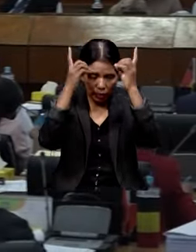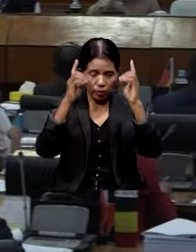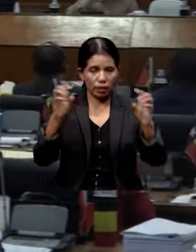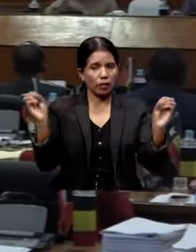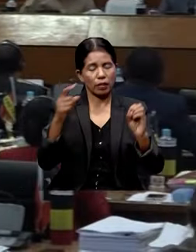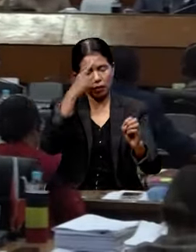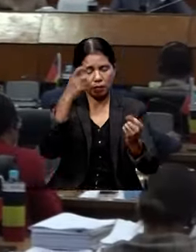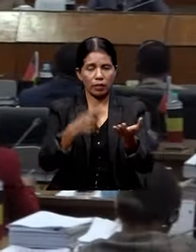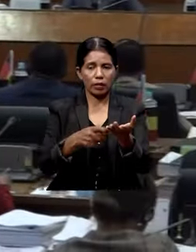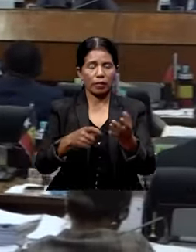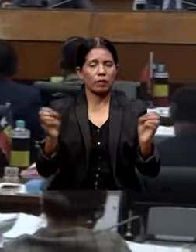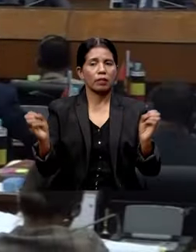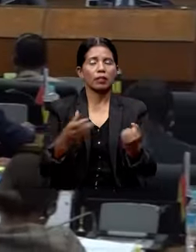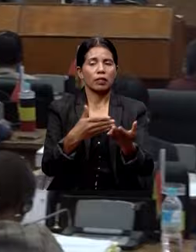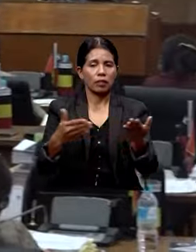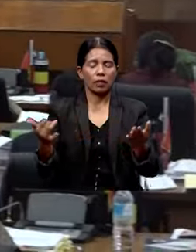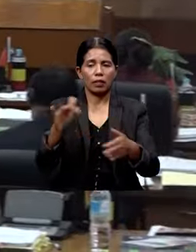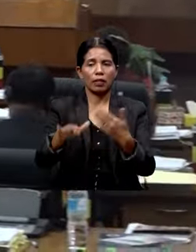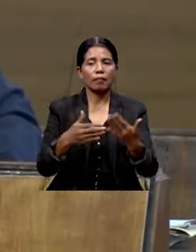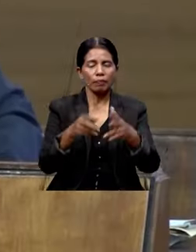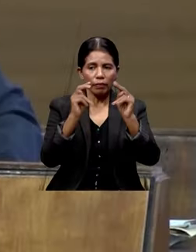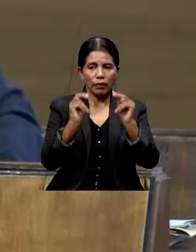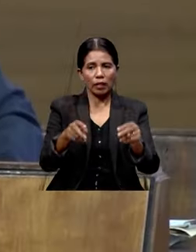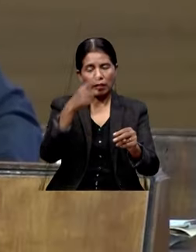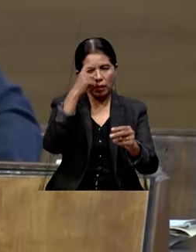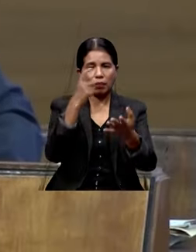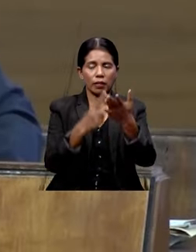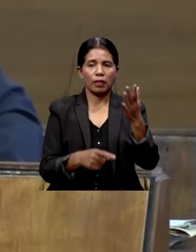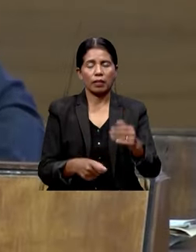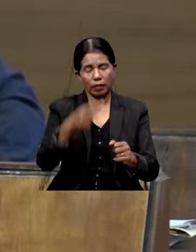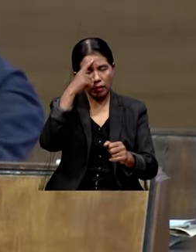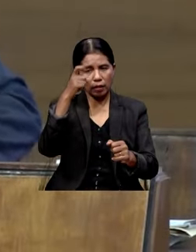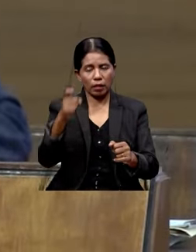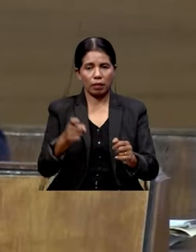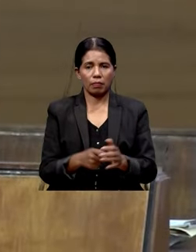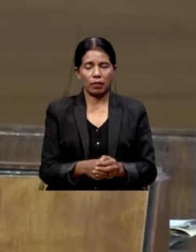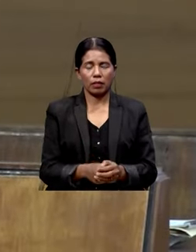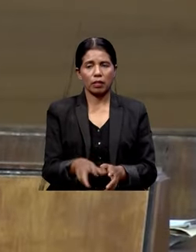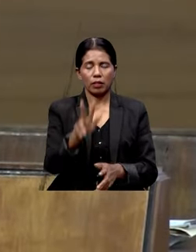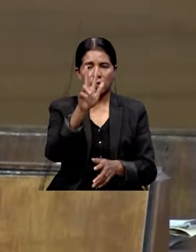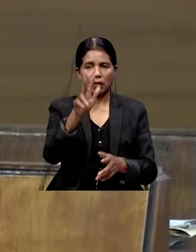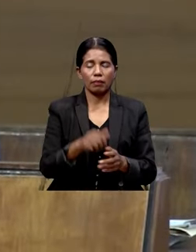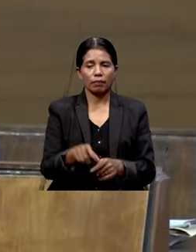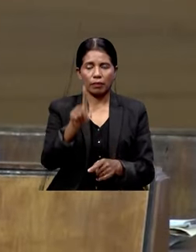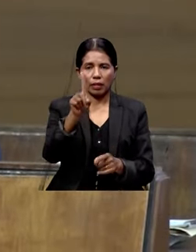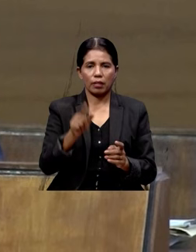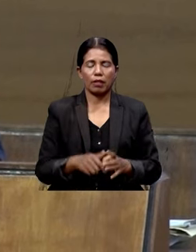questão técnica, não logística. Precisamente, tamba sa, tamba razão fundamental tolo. Ida,